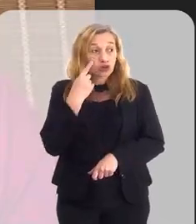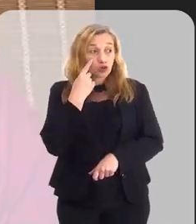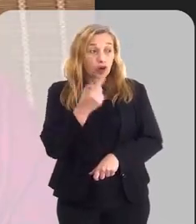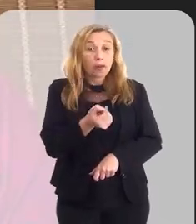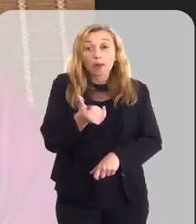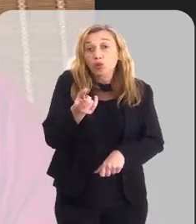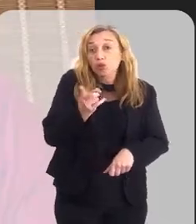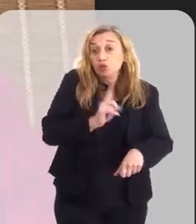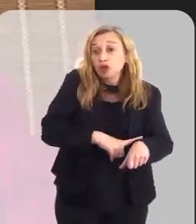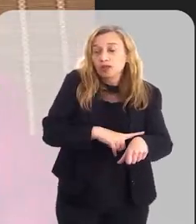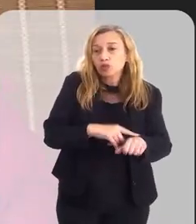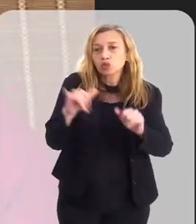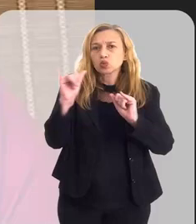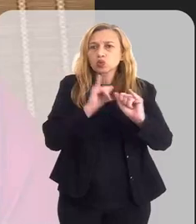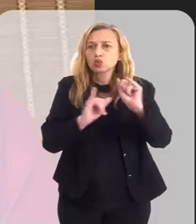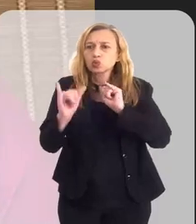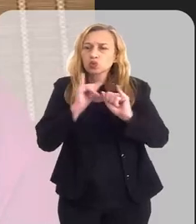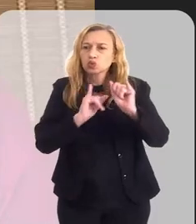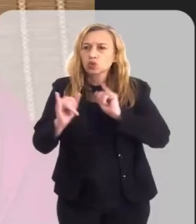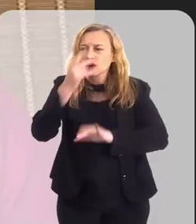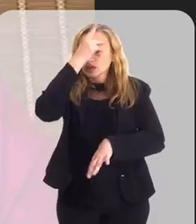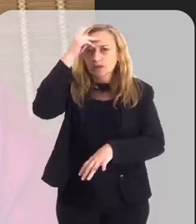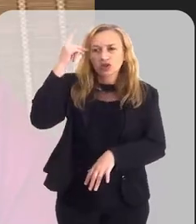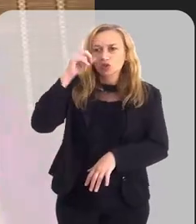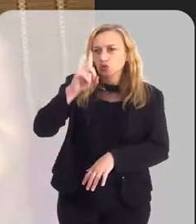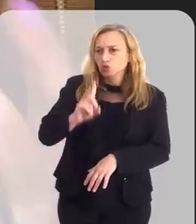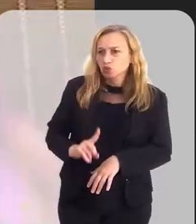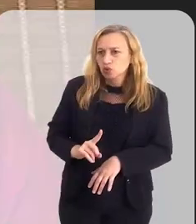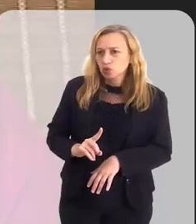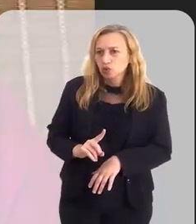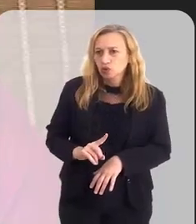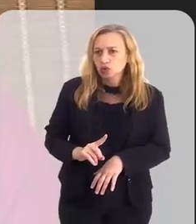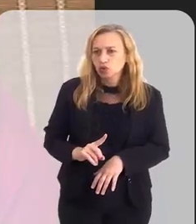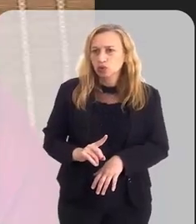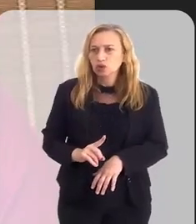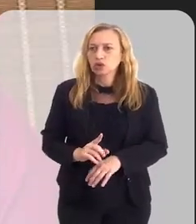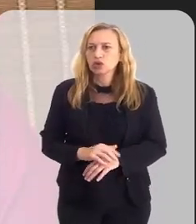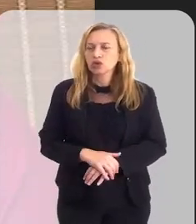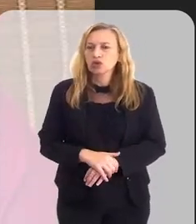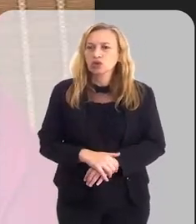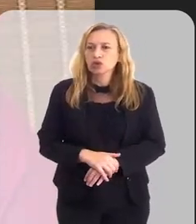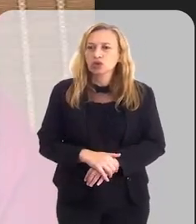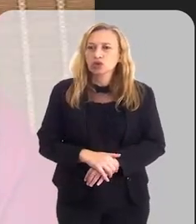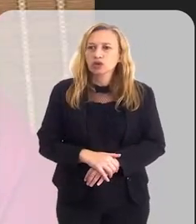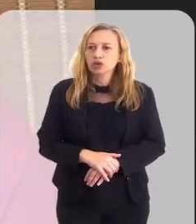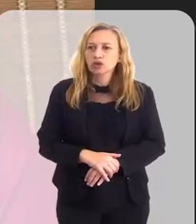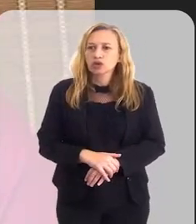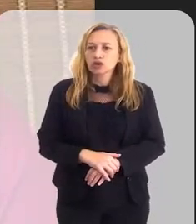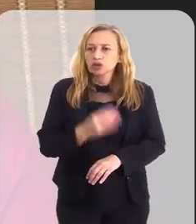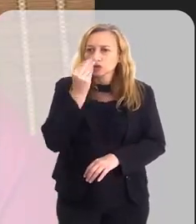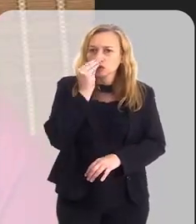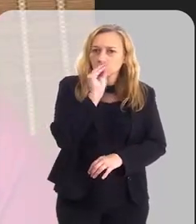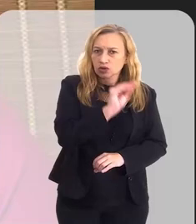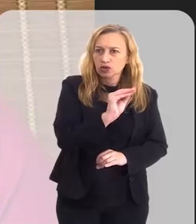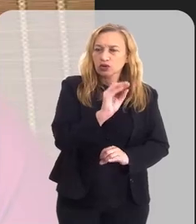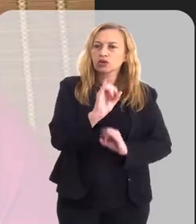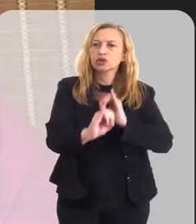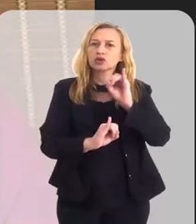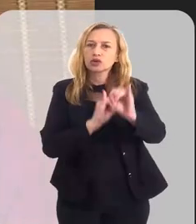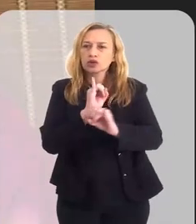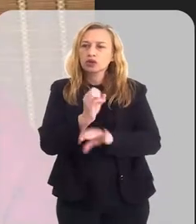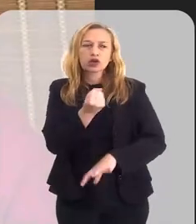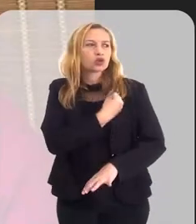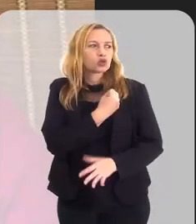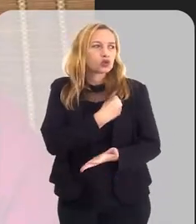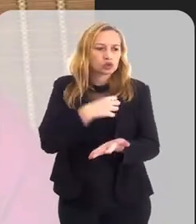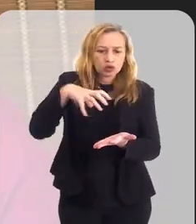A gente viu há pouco tempo notícias de pessoas com deficiência sendo atacadas na internet, do